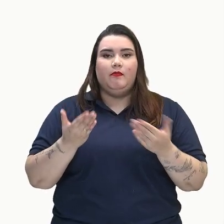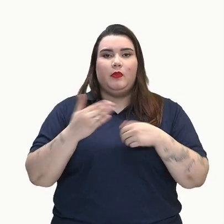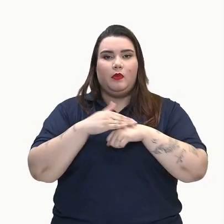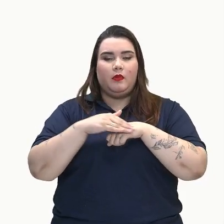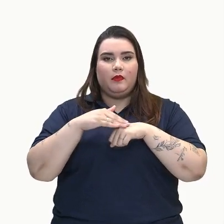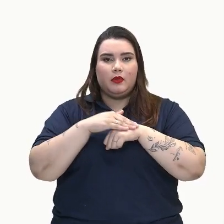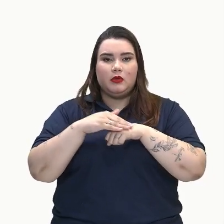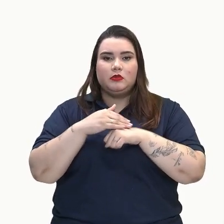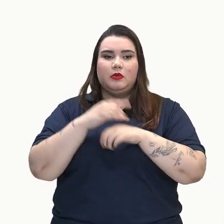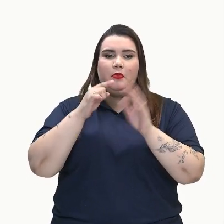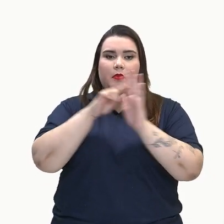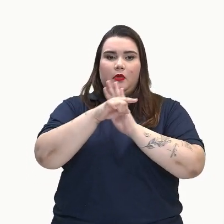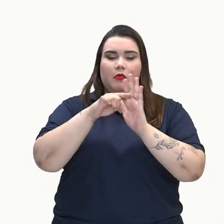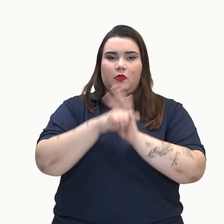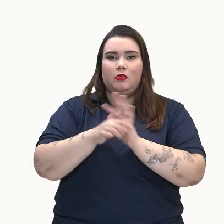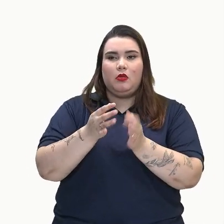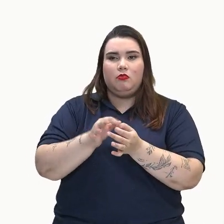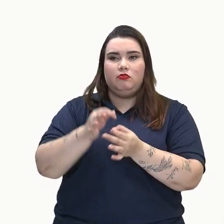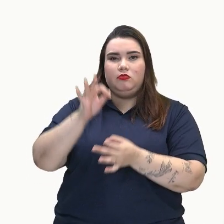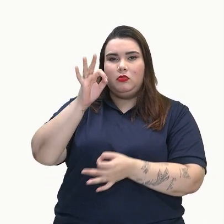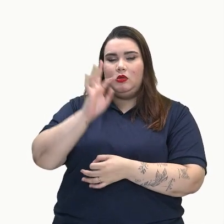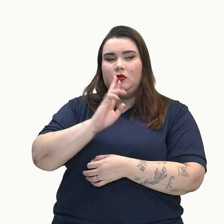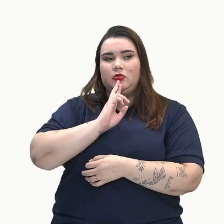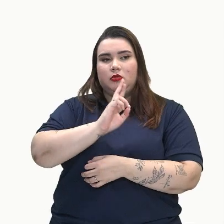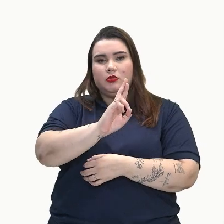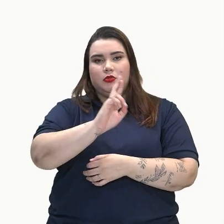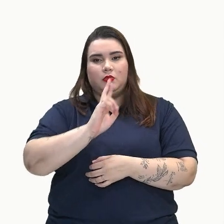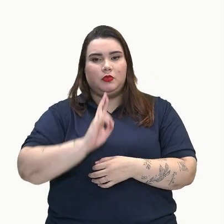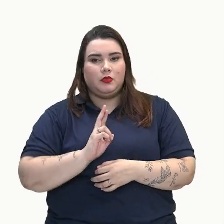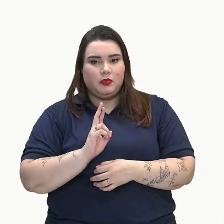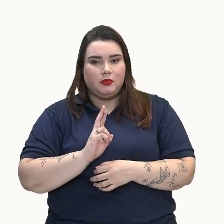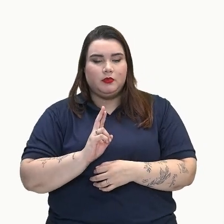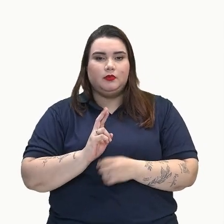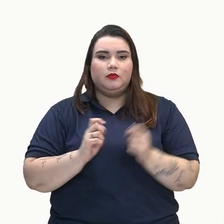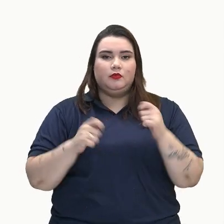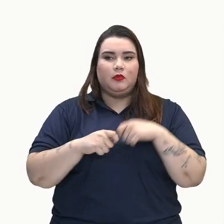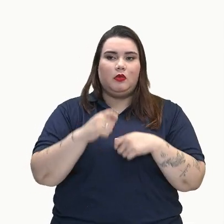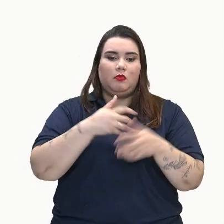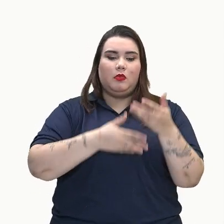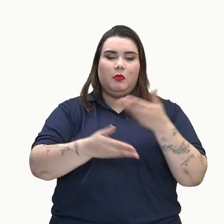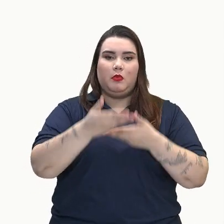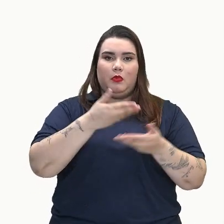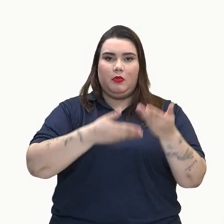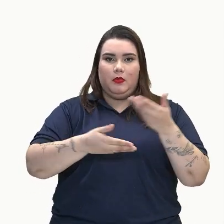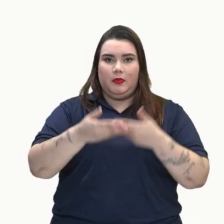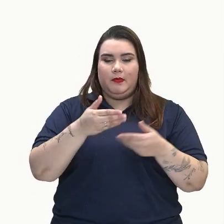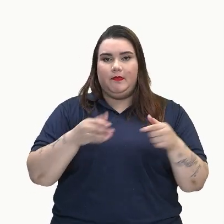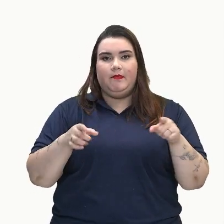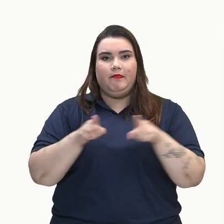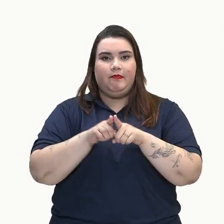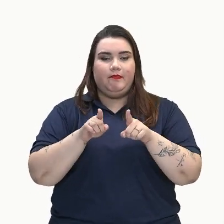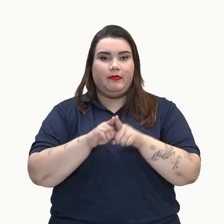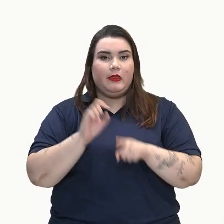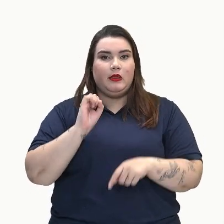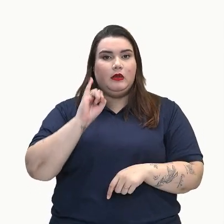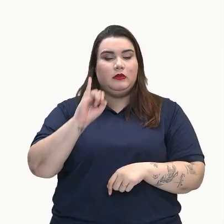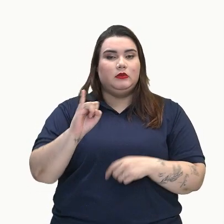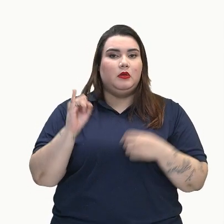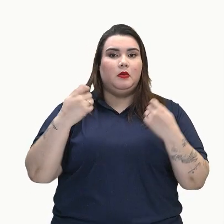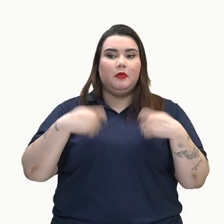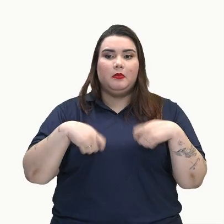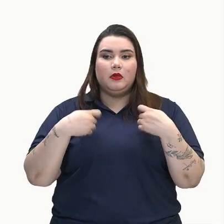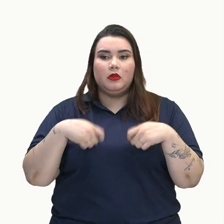por perguntas abertas. Para quê? Para gerar envolvimento. E, se for